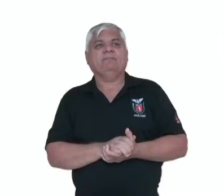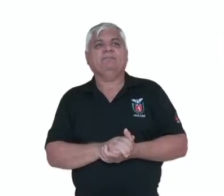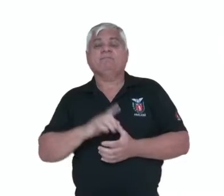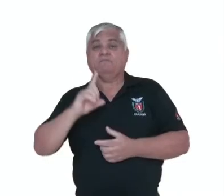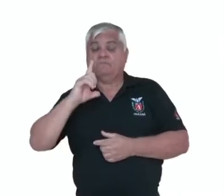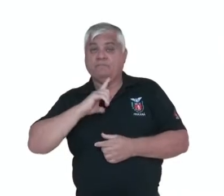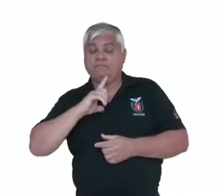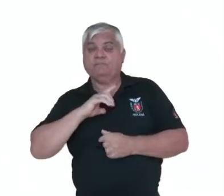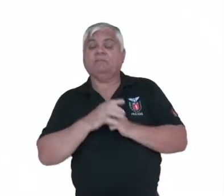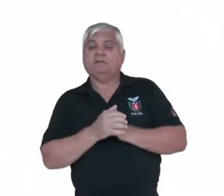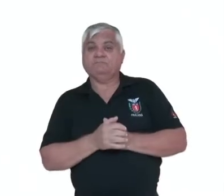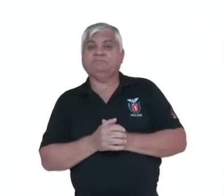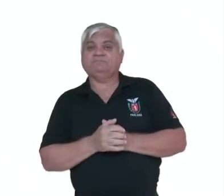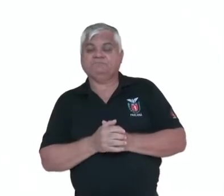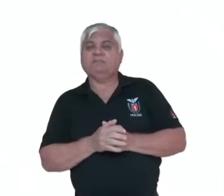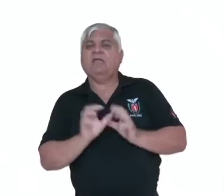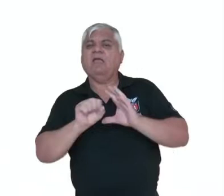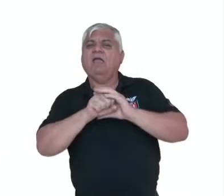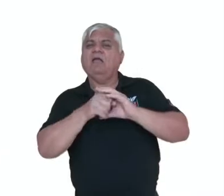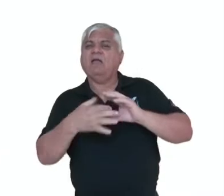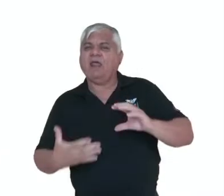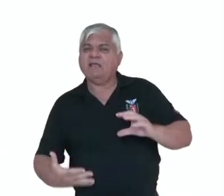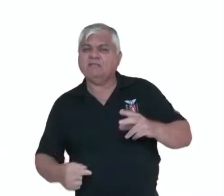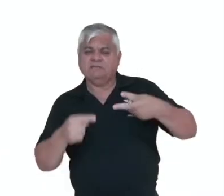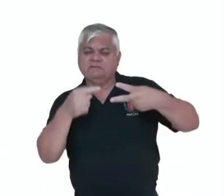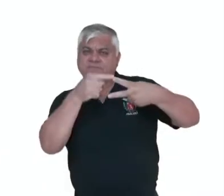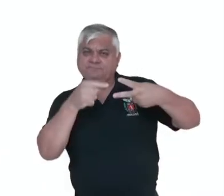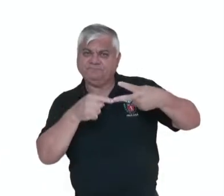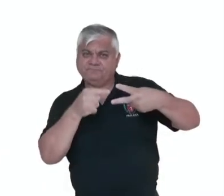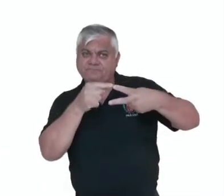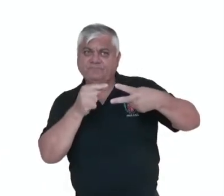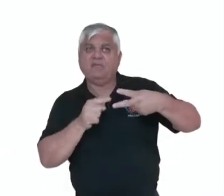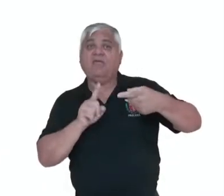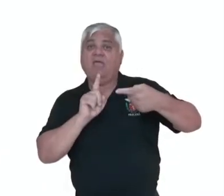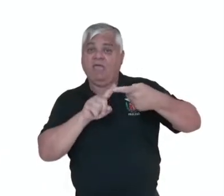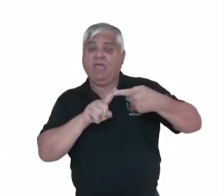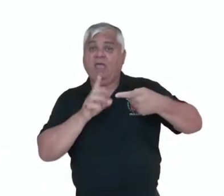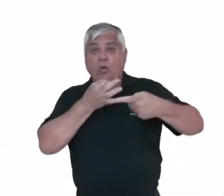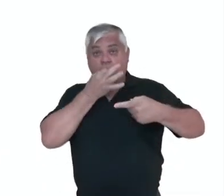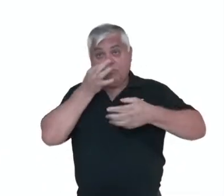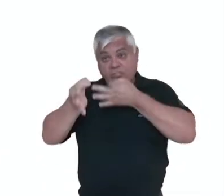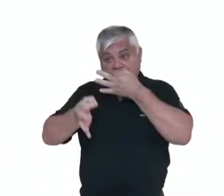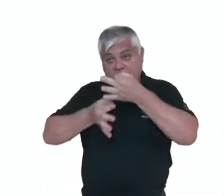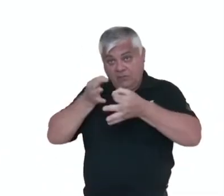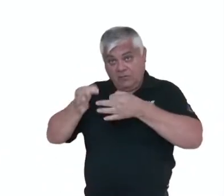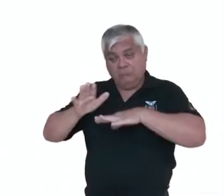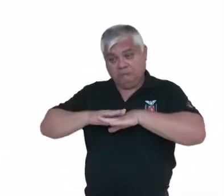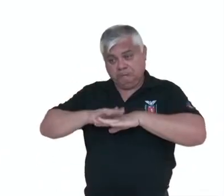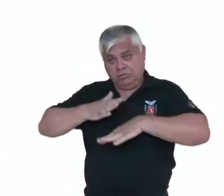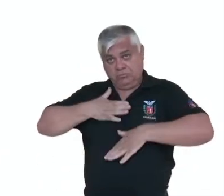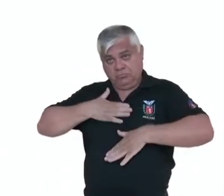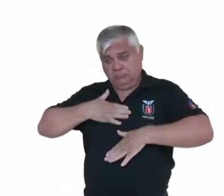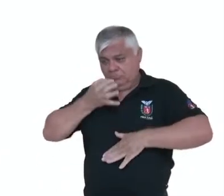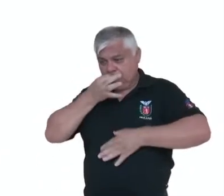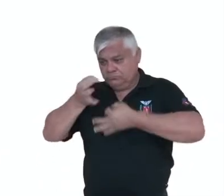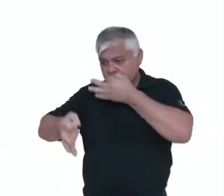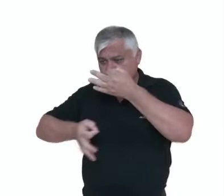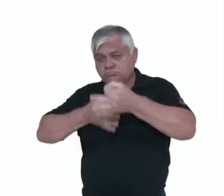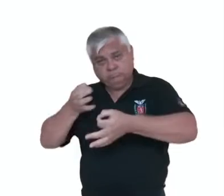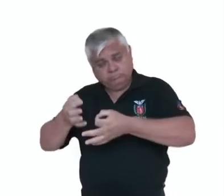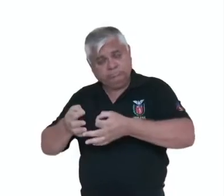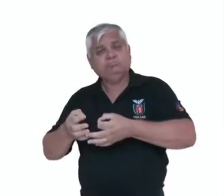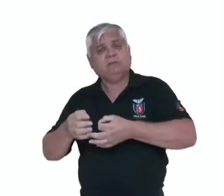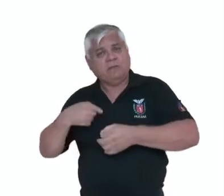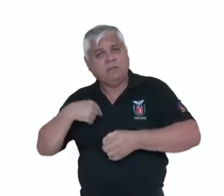tem as características do gênero ensaio. Geralmente é um texto de opinião, um texto opinativo, em que se expõem,